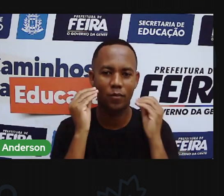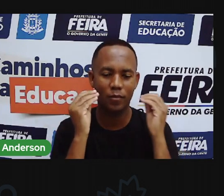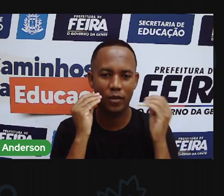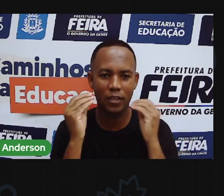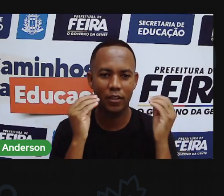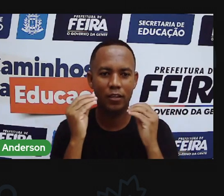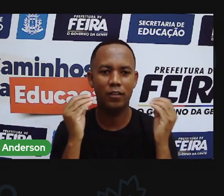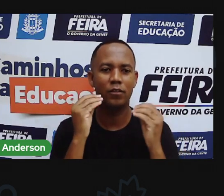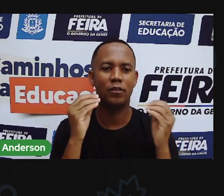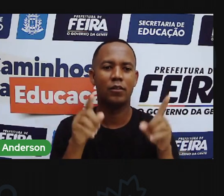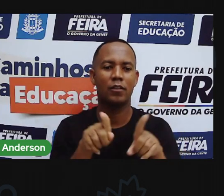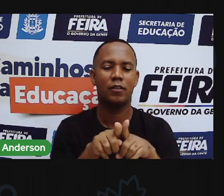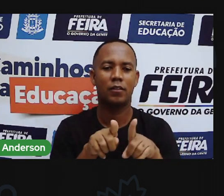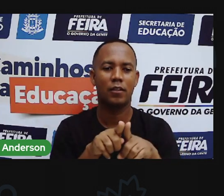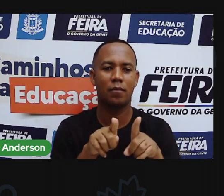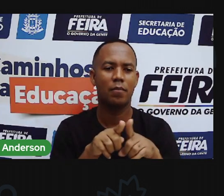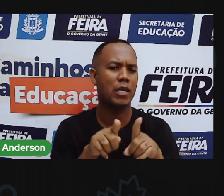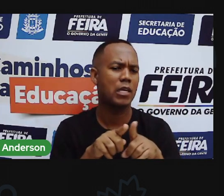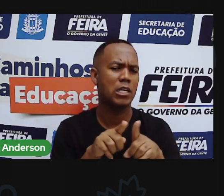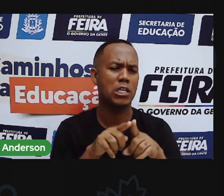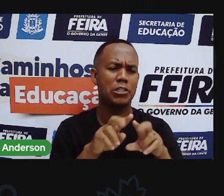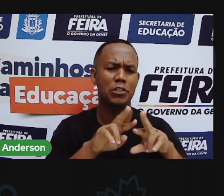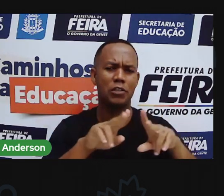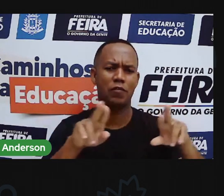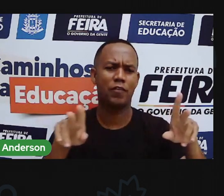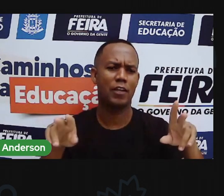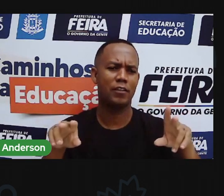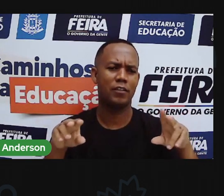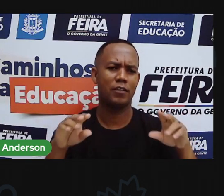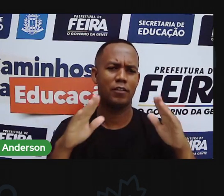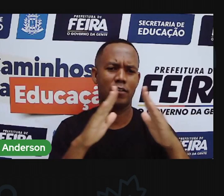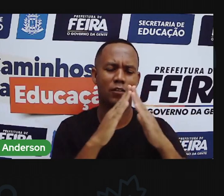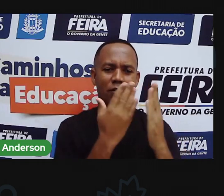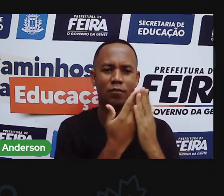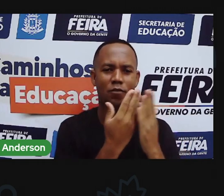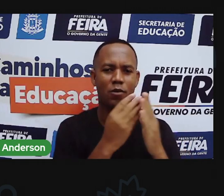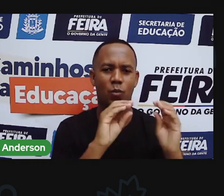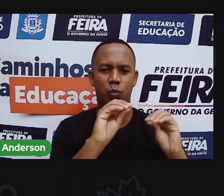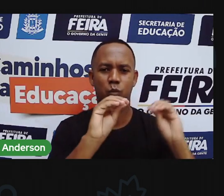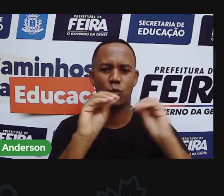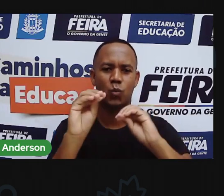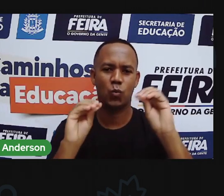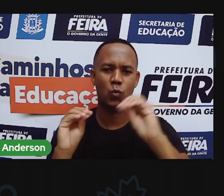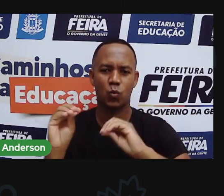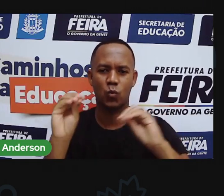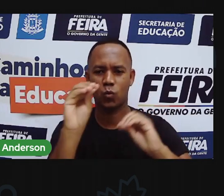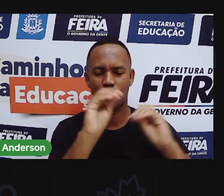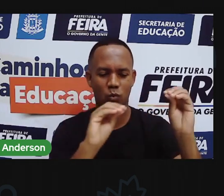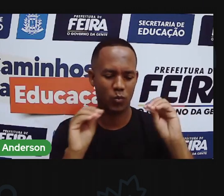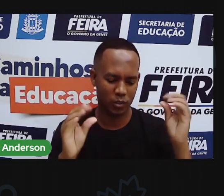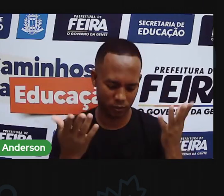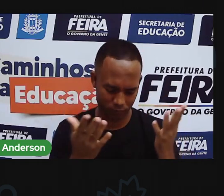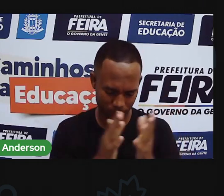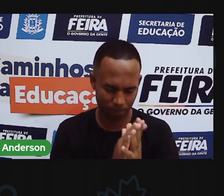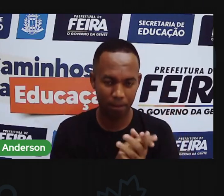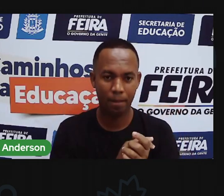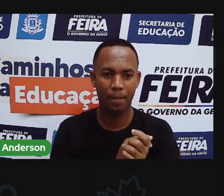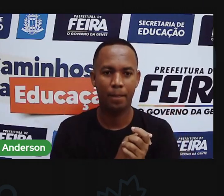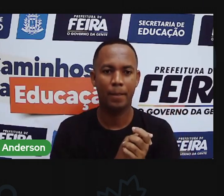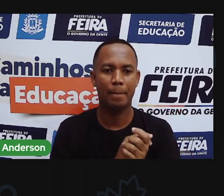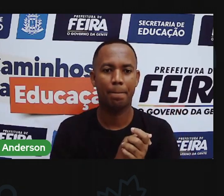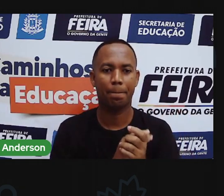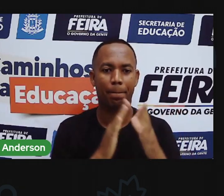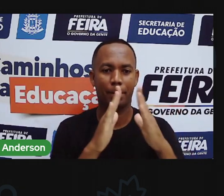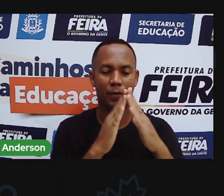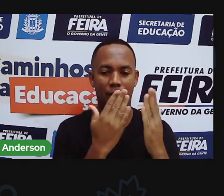Escola Anísio Pereira Bernardes, já fui estagiária de lá há poucos, mentira, muitos anos. Muitos anos. Para